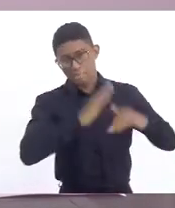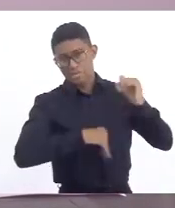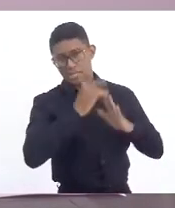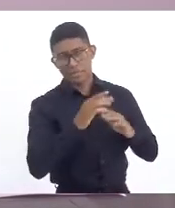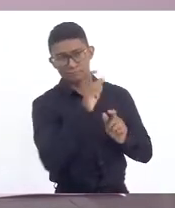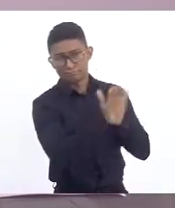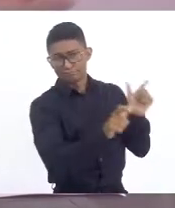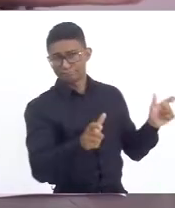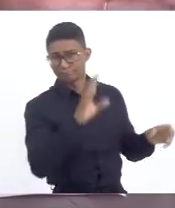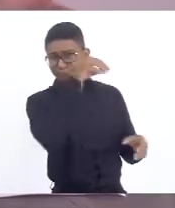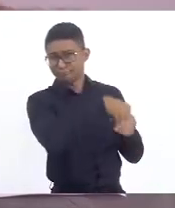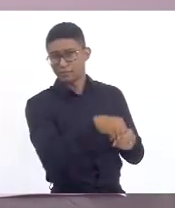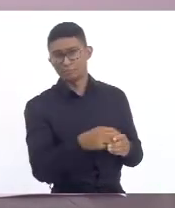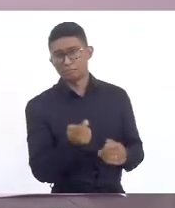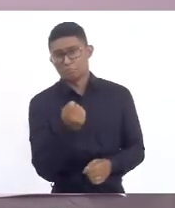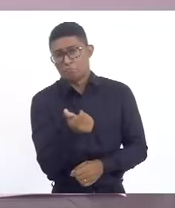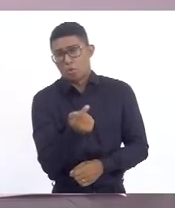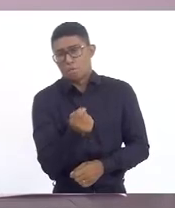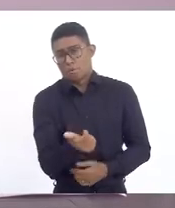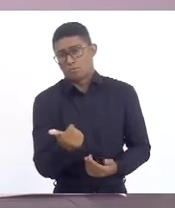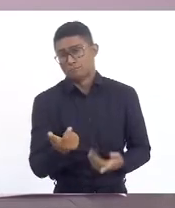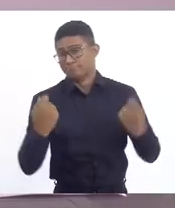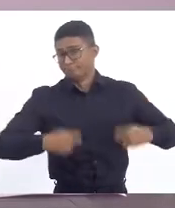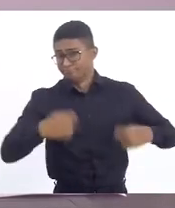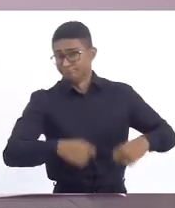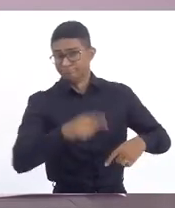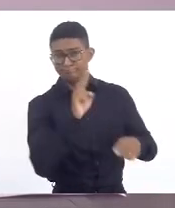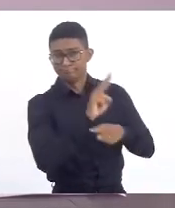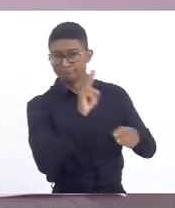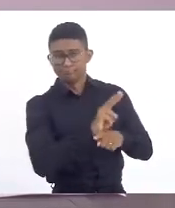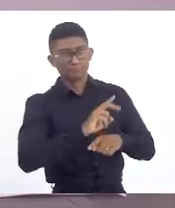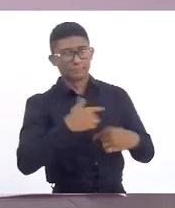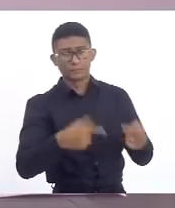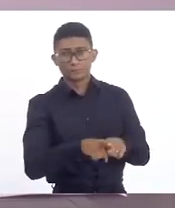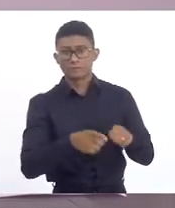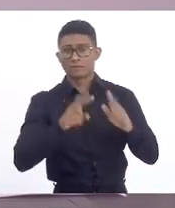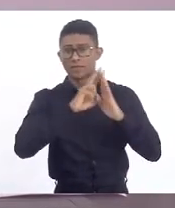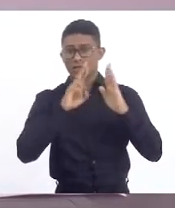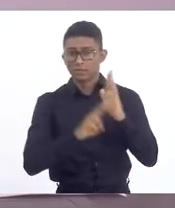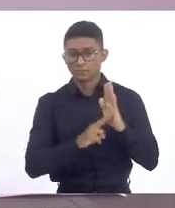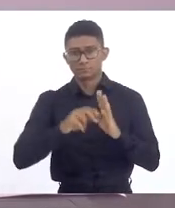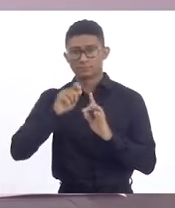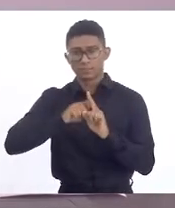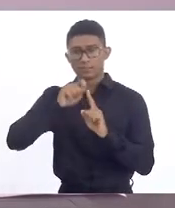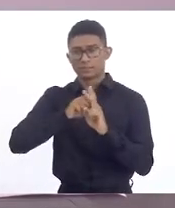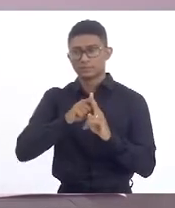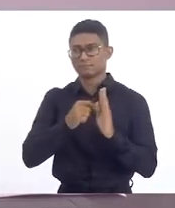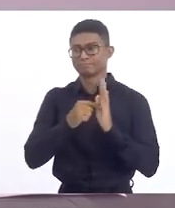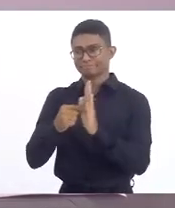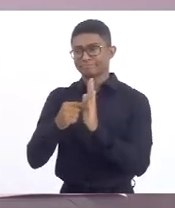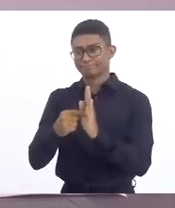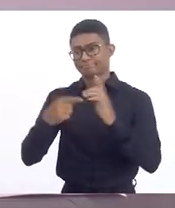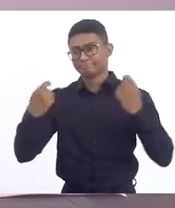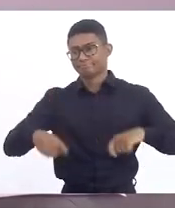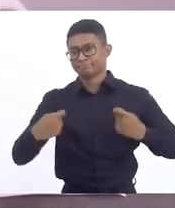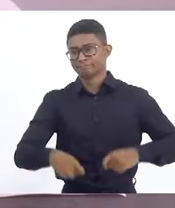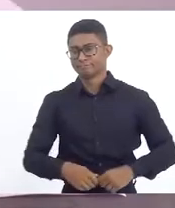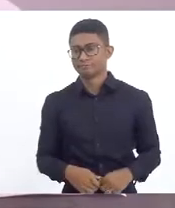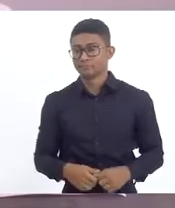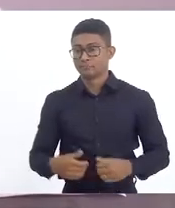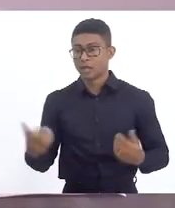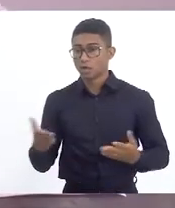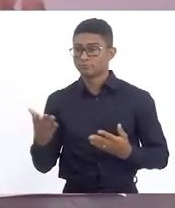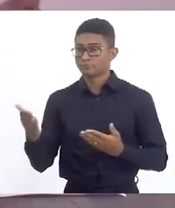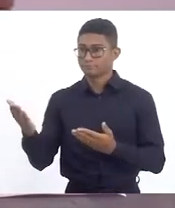de uma agência como essa. Deveria fiscalizar e apresentar relatórios, pelo menos bimestrais, à Assembleia Legislativa. Eu gostaria de passar a palavra, que eu